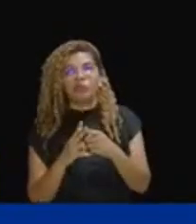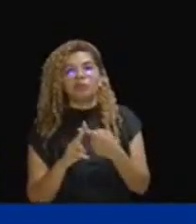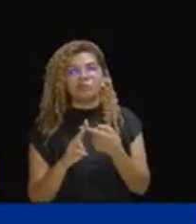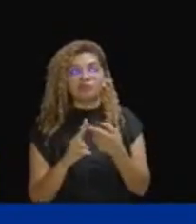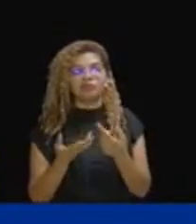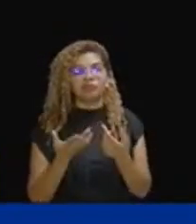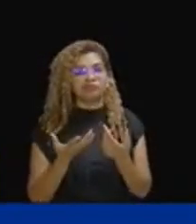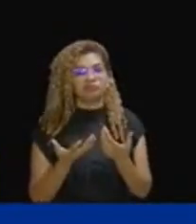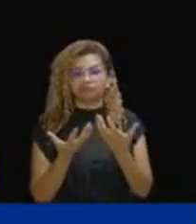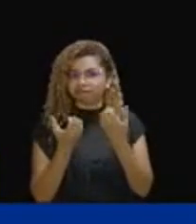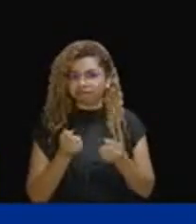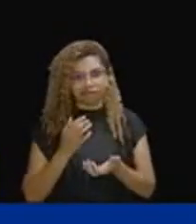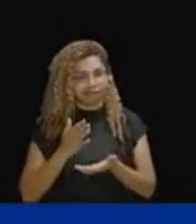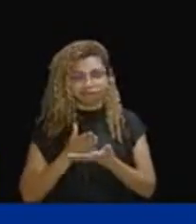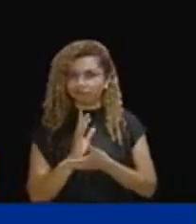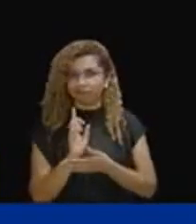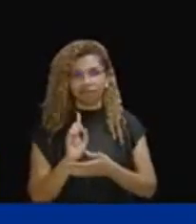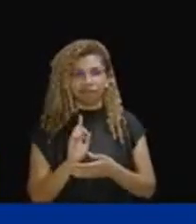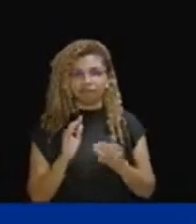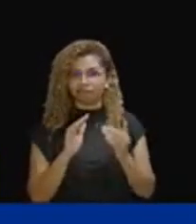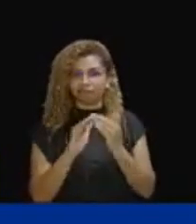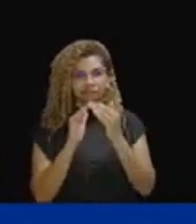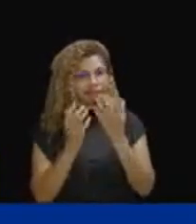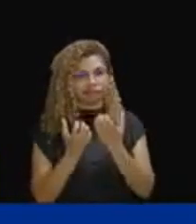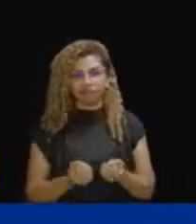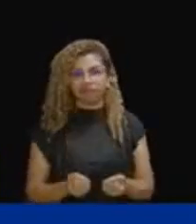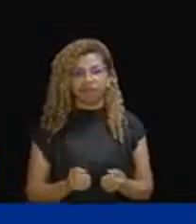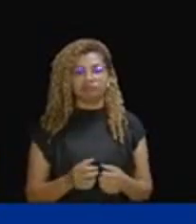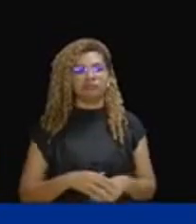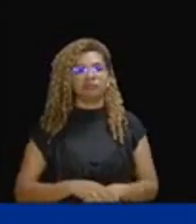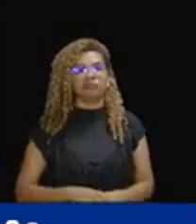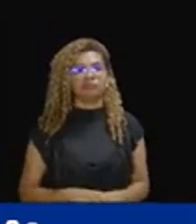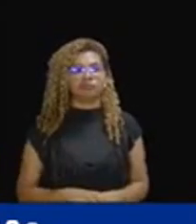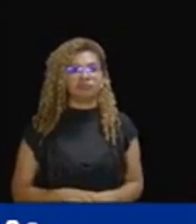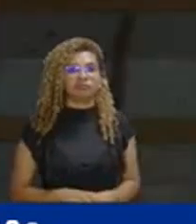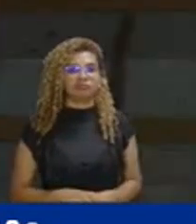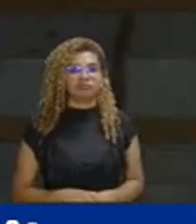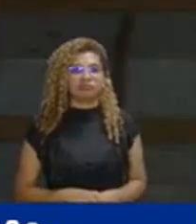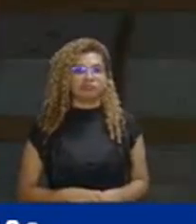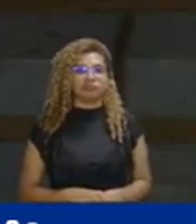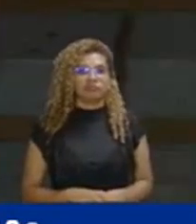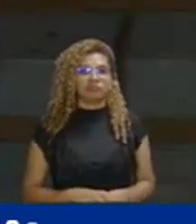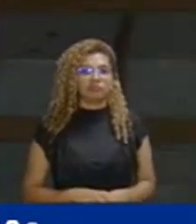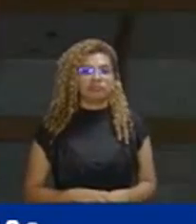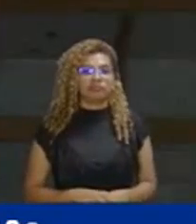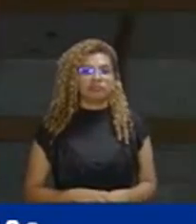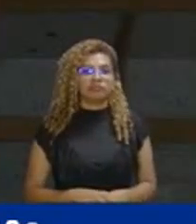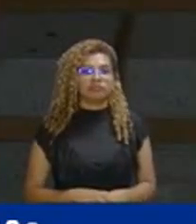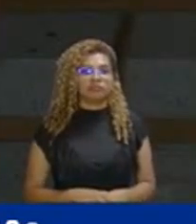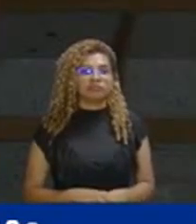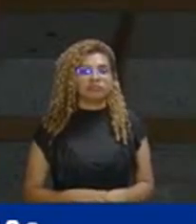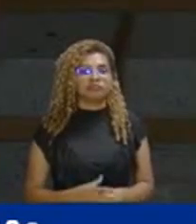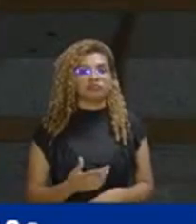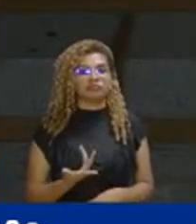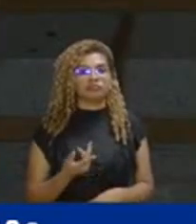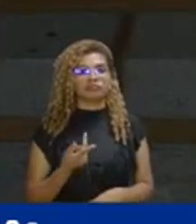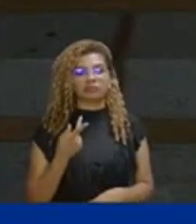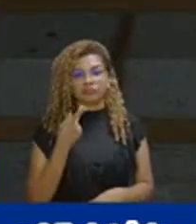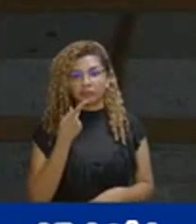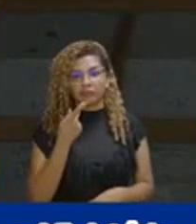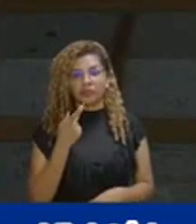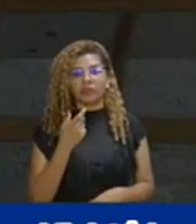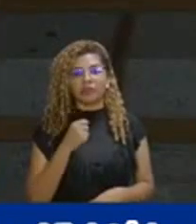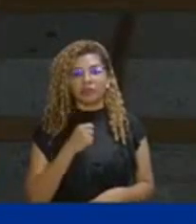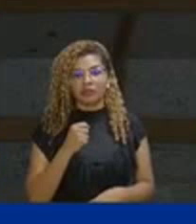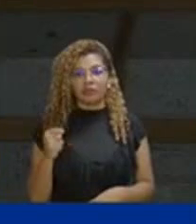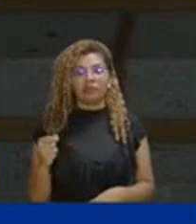improcedência, e o conhecimento e o provimento do recurso. Obrigada. Com a palavra, representante do Ministério